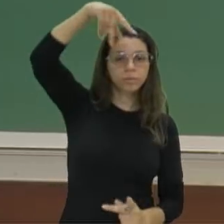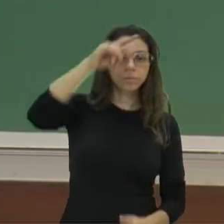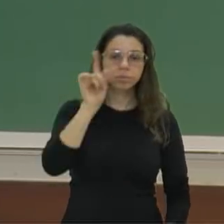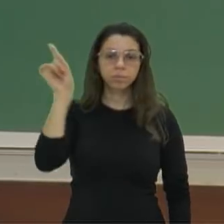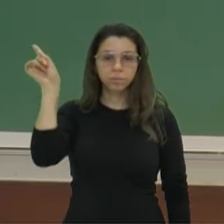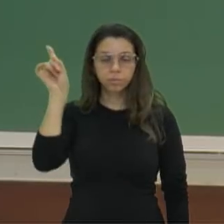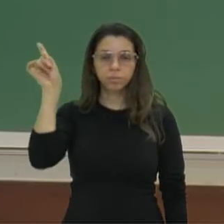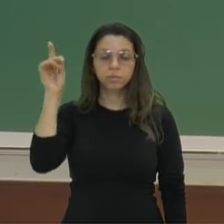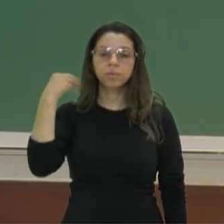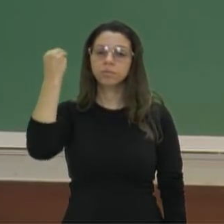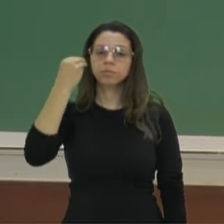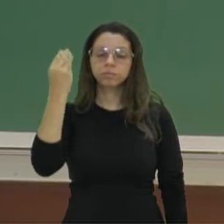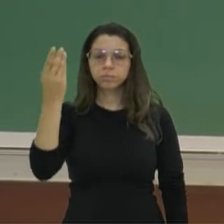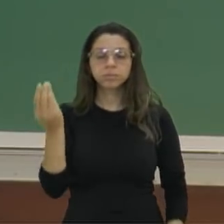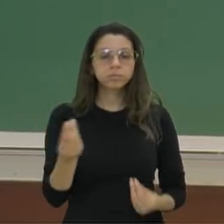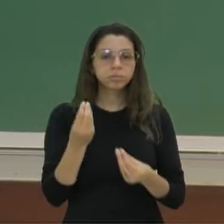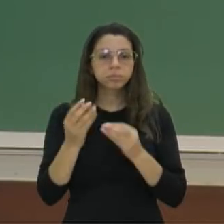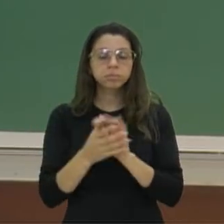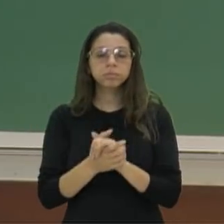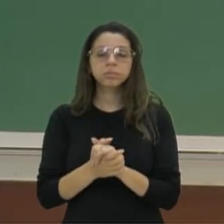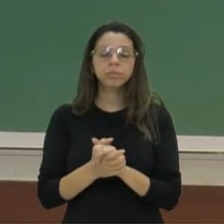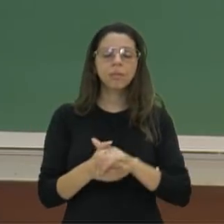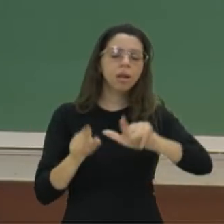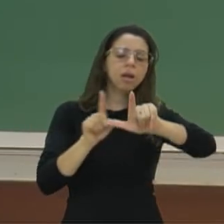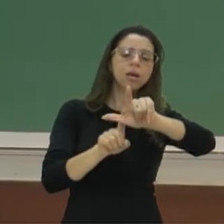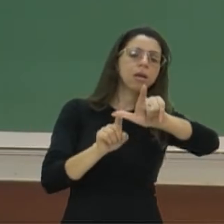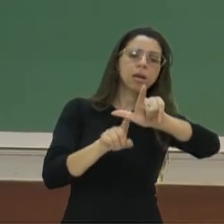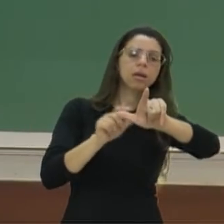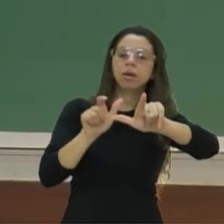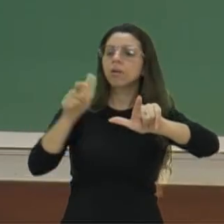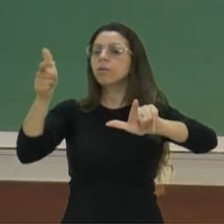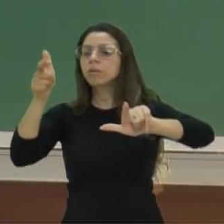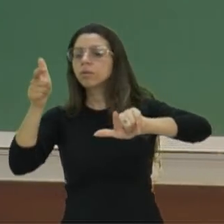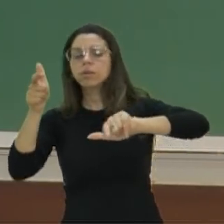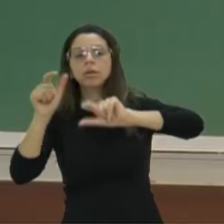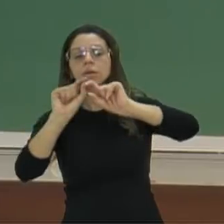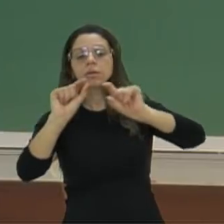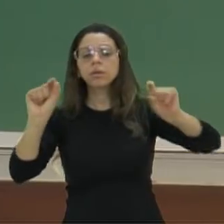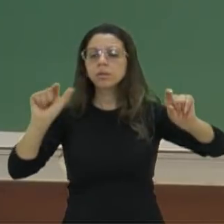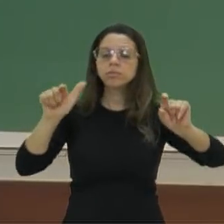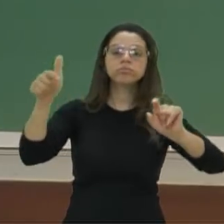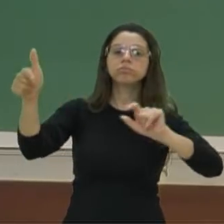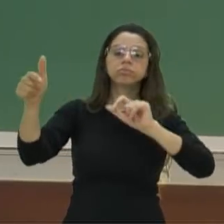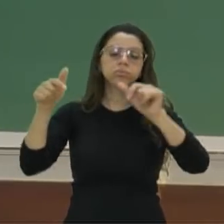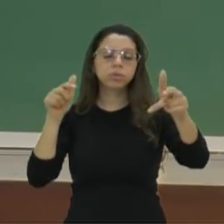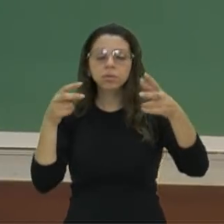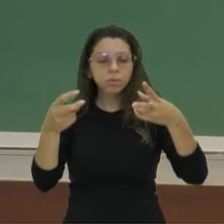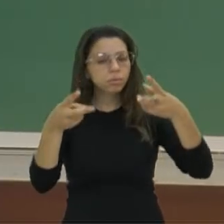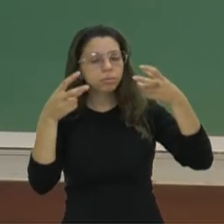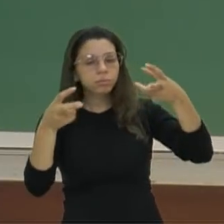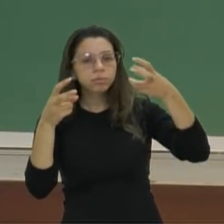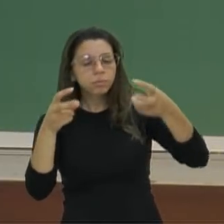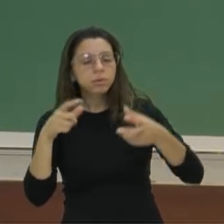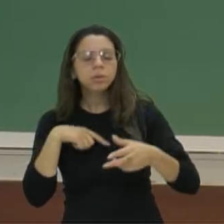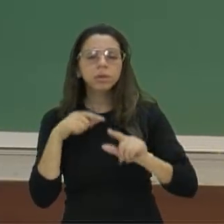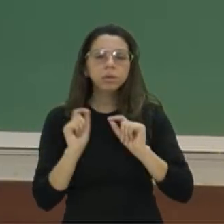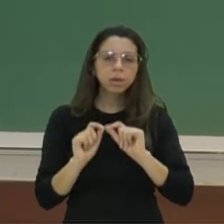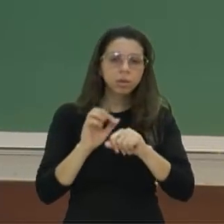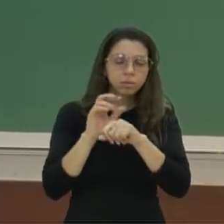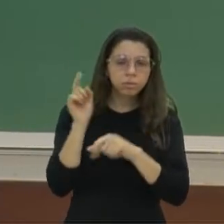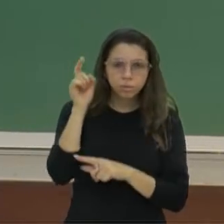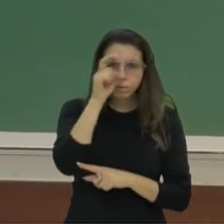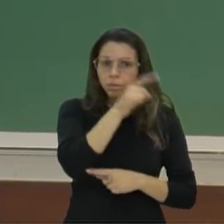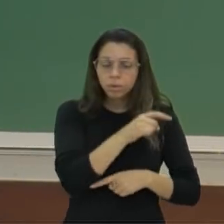teste, e ele vai perguntar qual é aquela letra, e aquela outra, e na linha tal. E vai perceber se você tem alguma